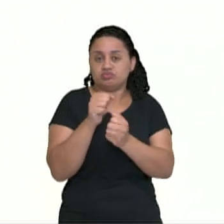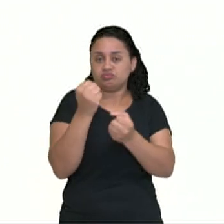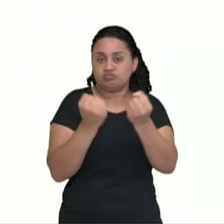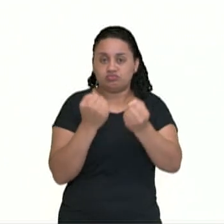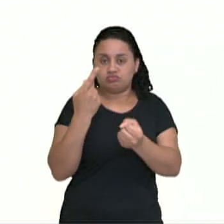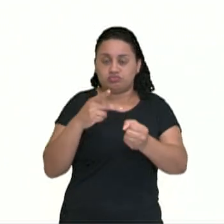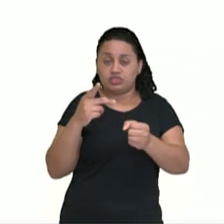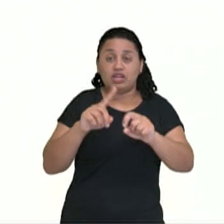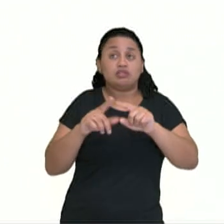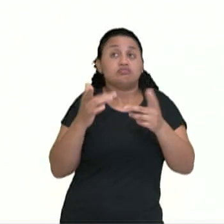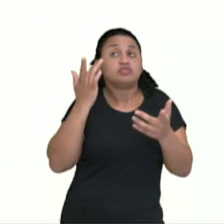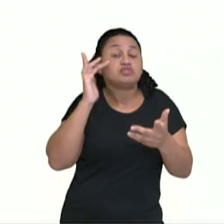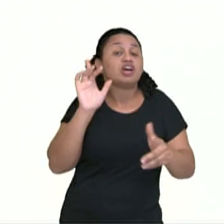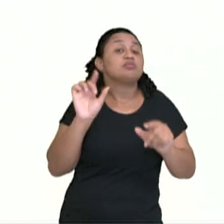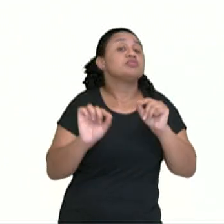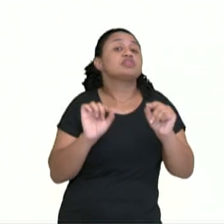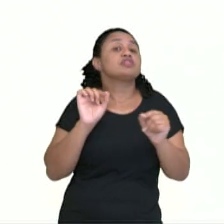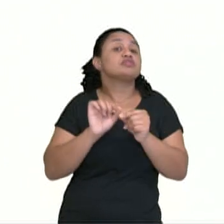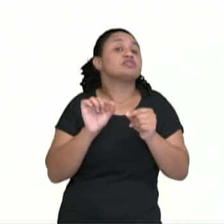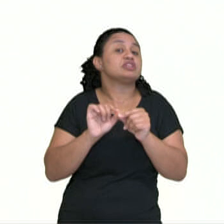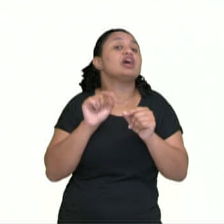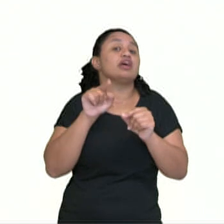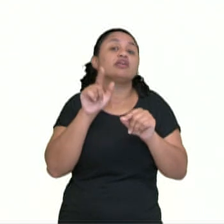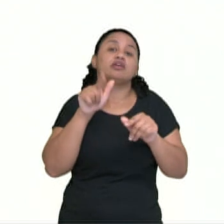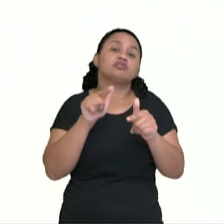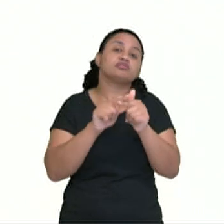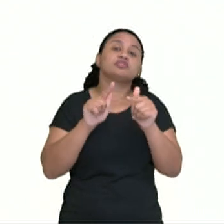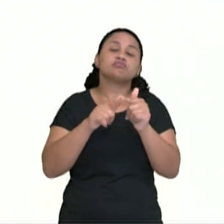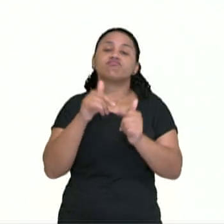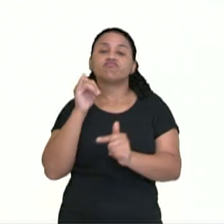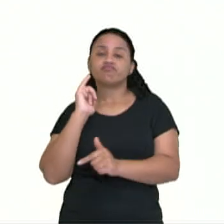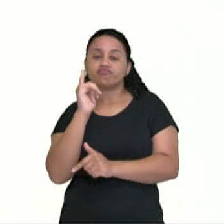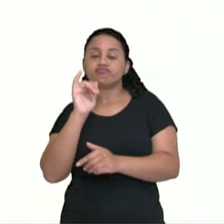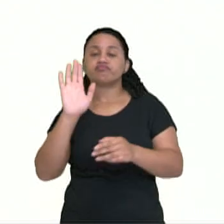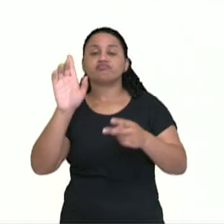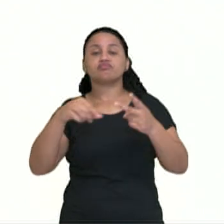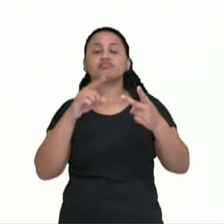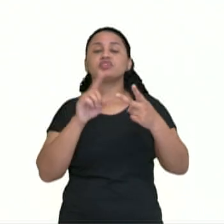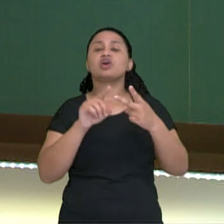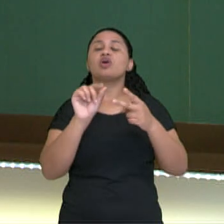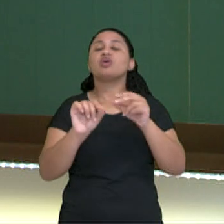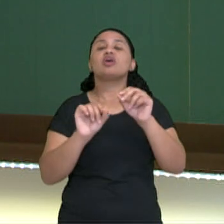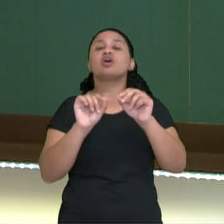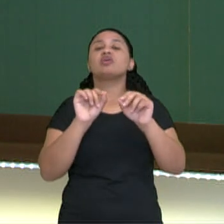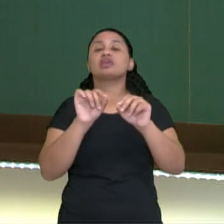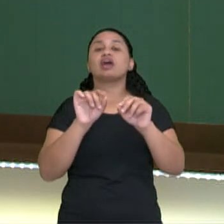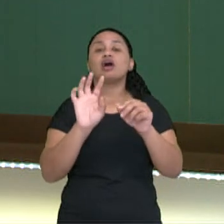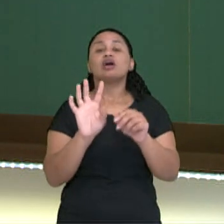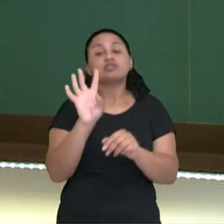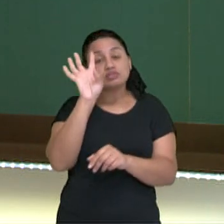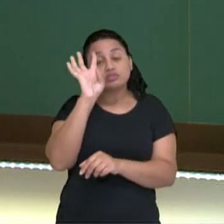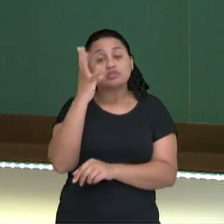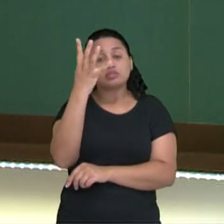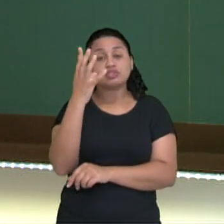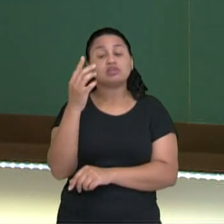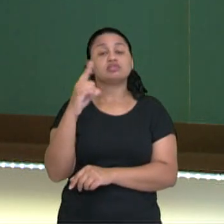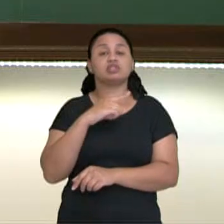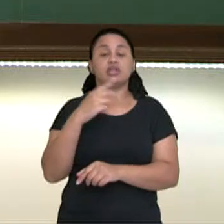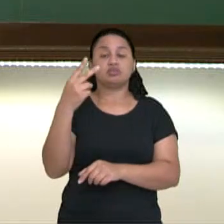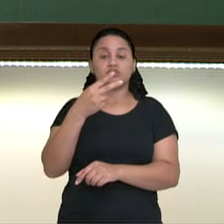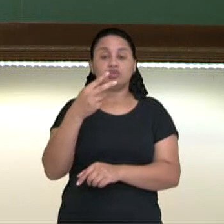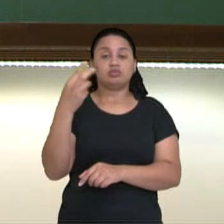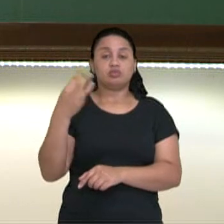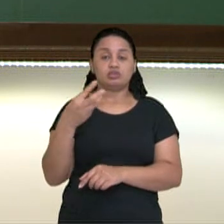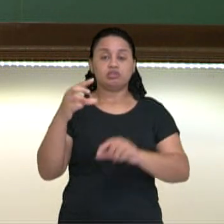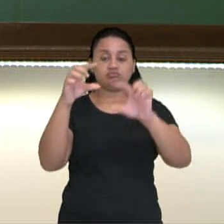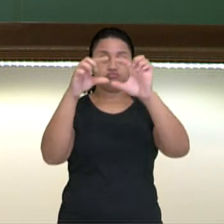sem saber o que fazer com ele. Então, esse é o problema. E a solução está no segundo e no terceiro parágrafo. A solução